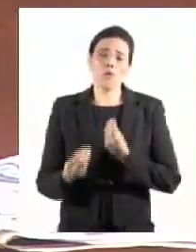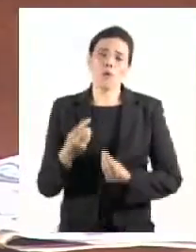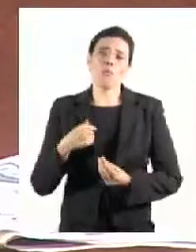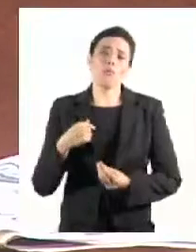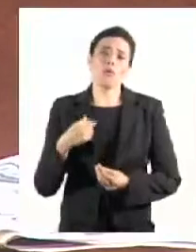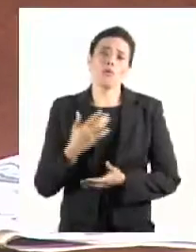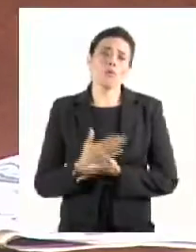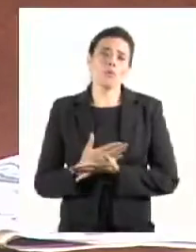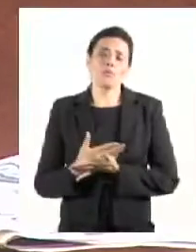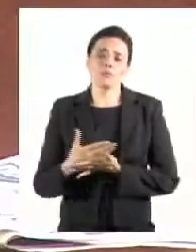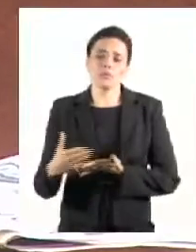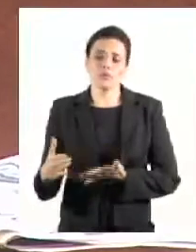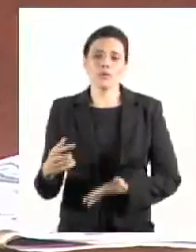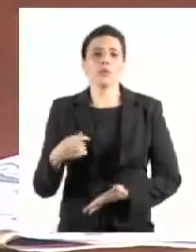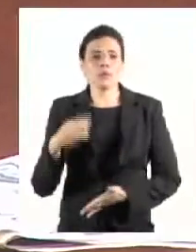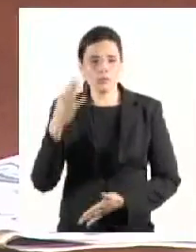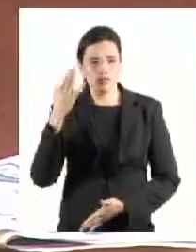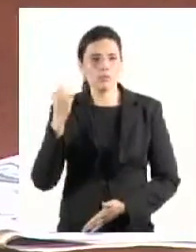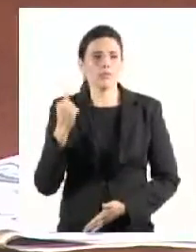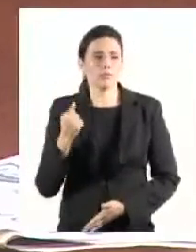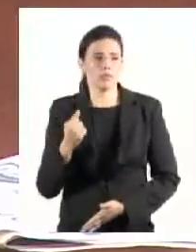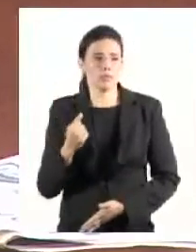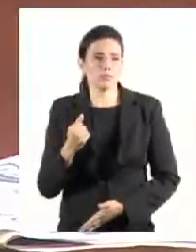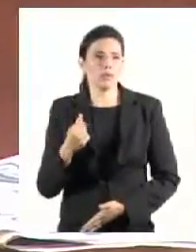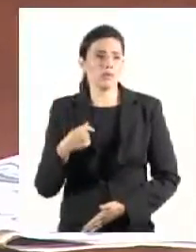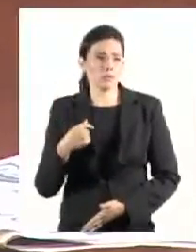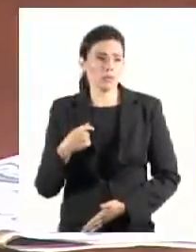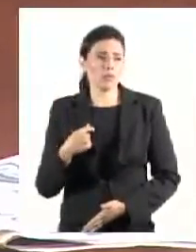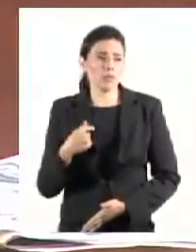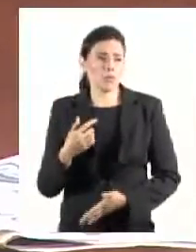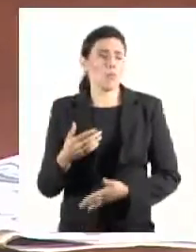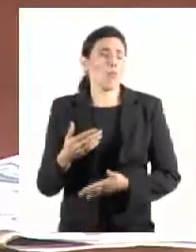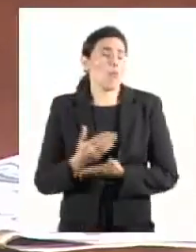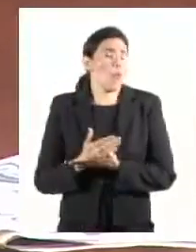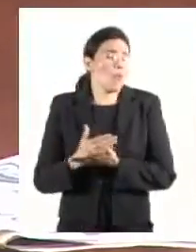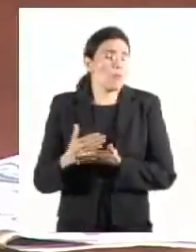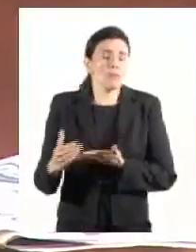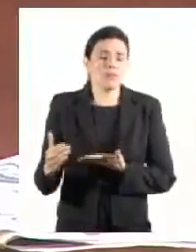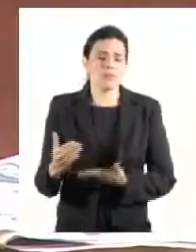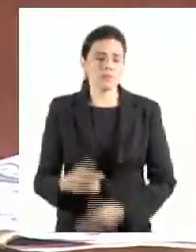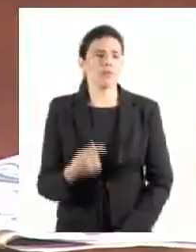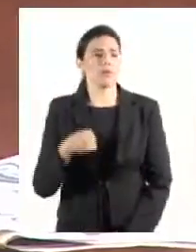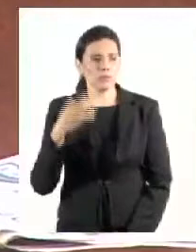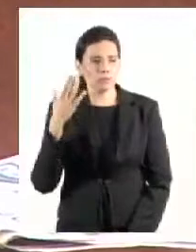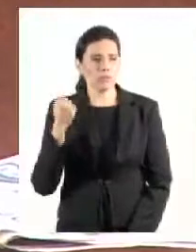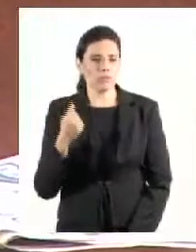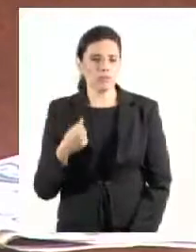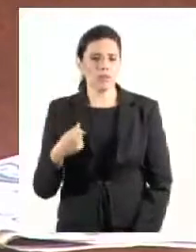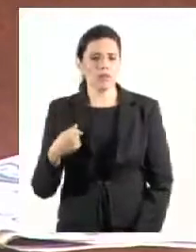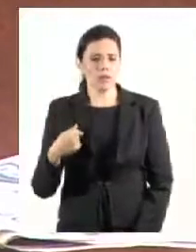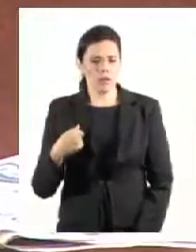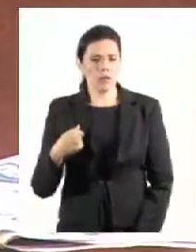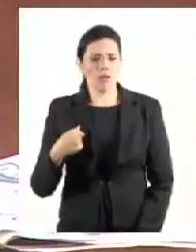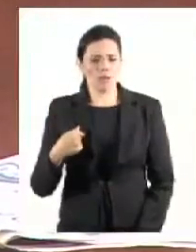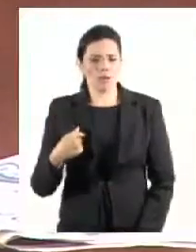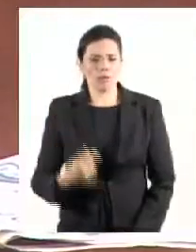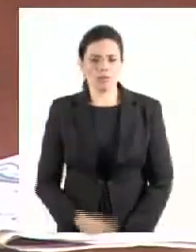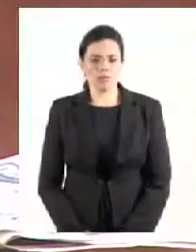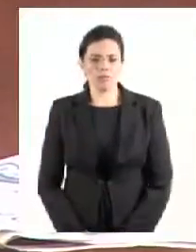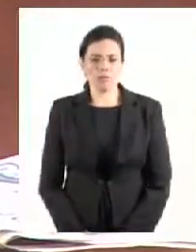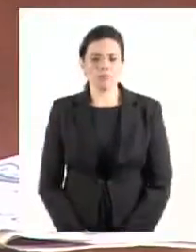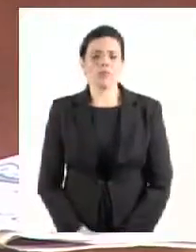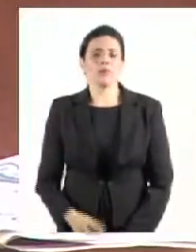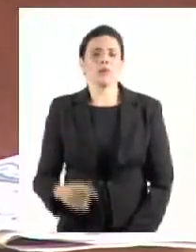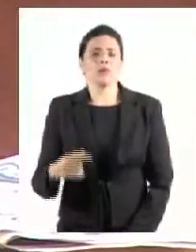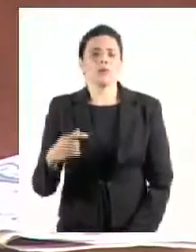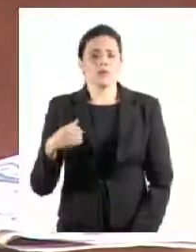Eu sei de onde eu vim. Desde quando eu me entendo por gente, meu pai é deputado aqui nessa